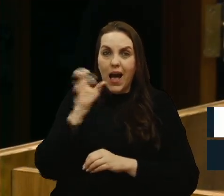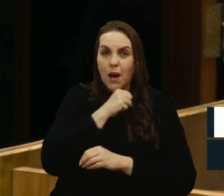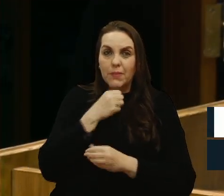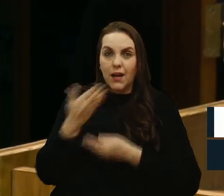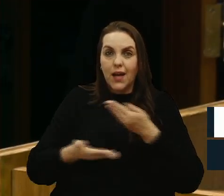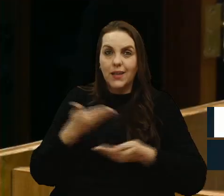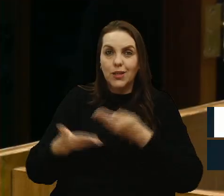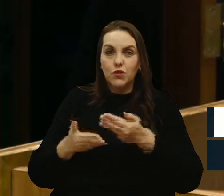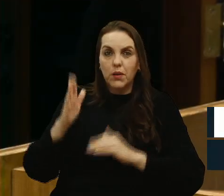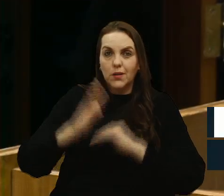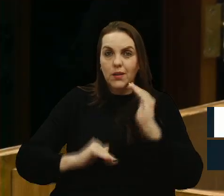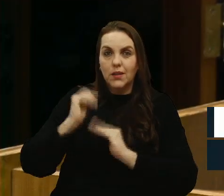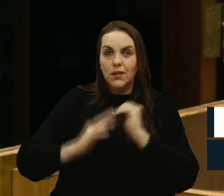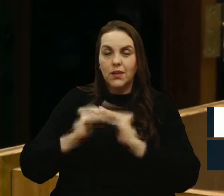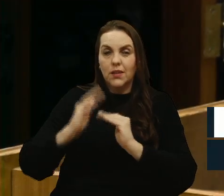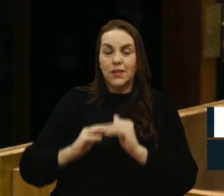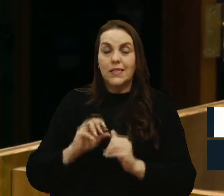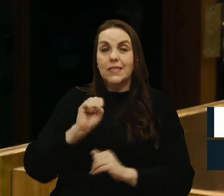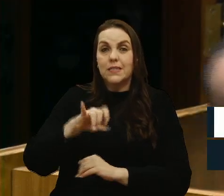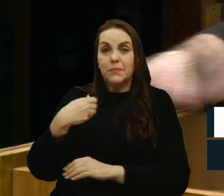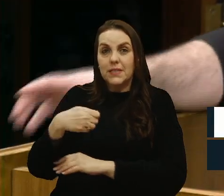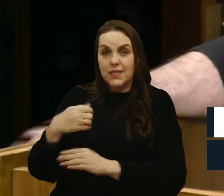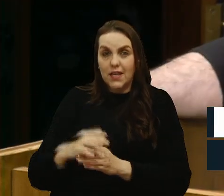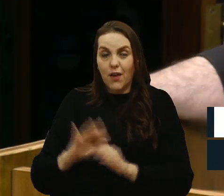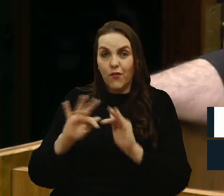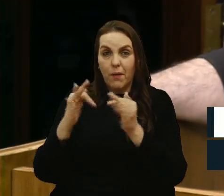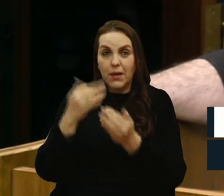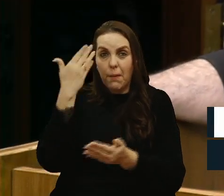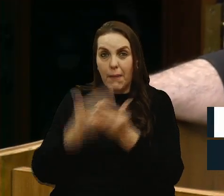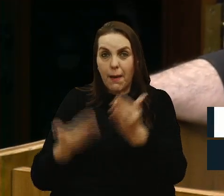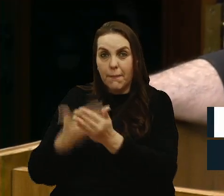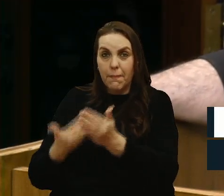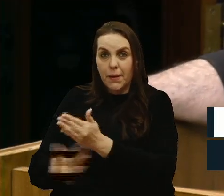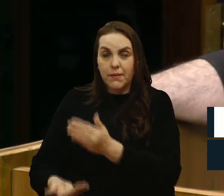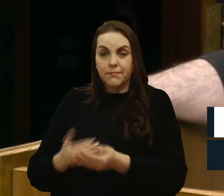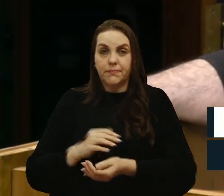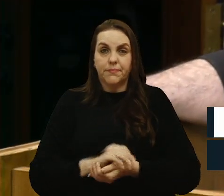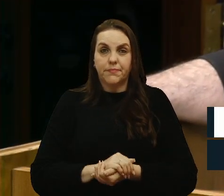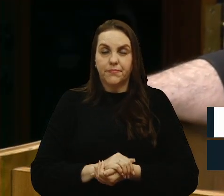ajudar a reconstruir o que as famílias vão perder?